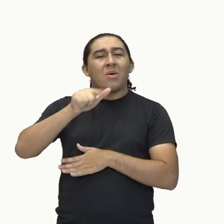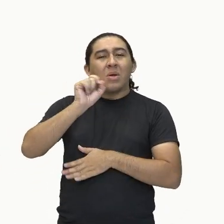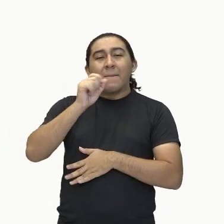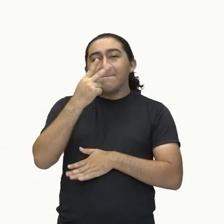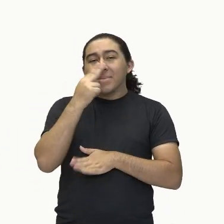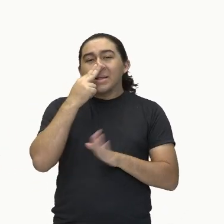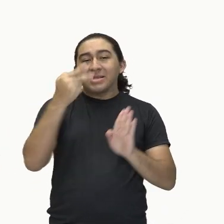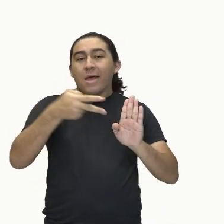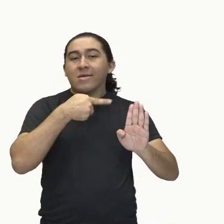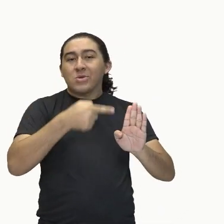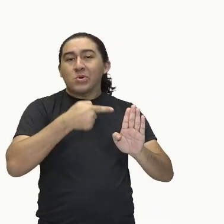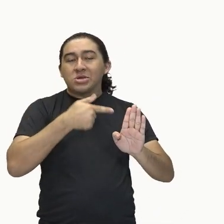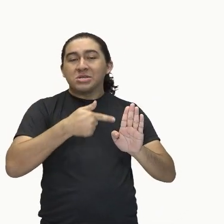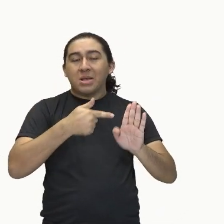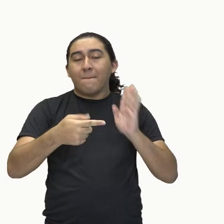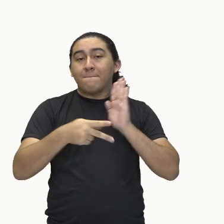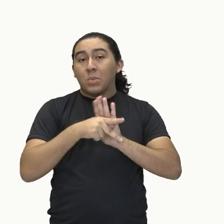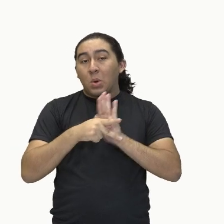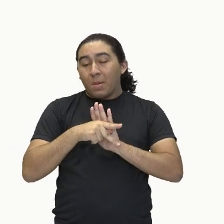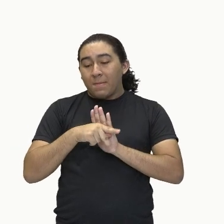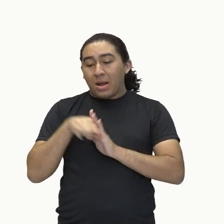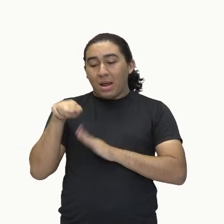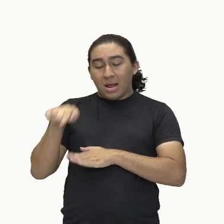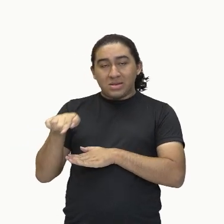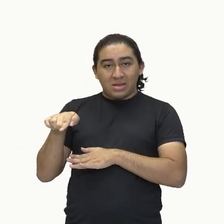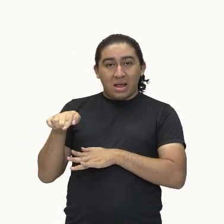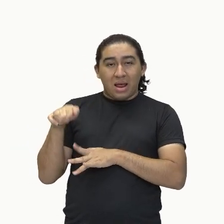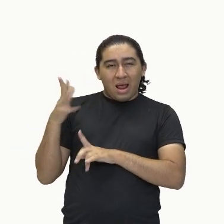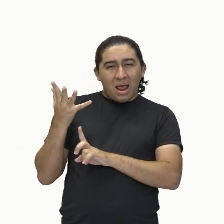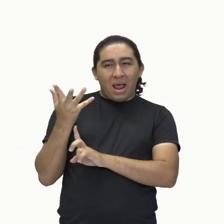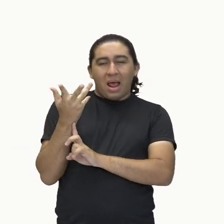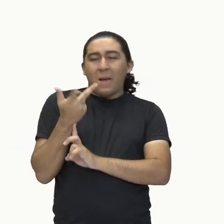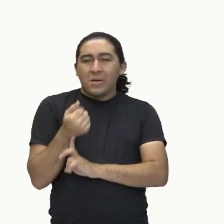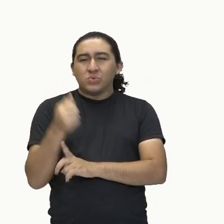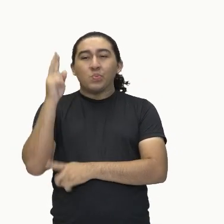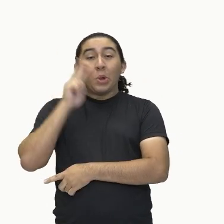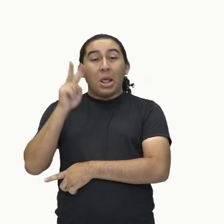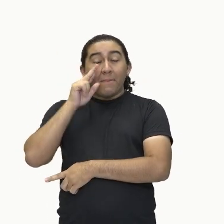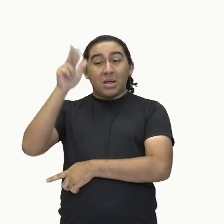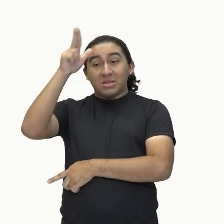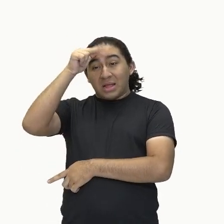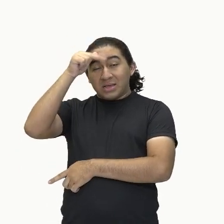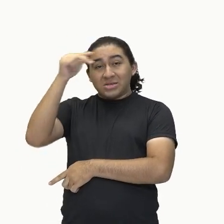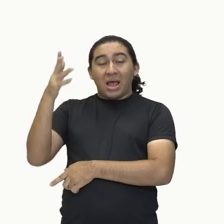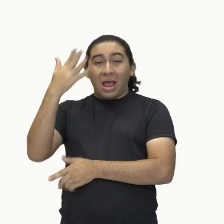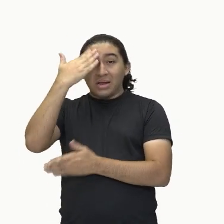ironiza essa produção artística. Lembrando que os dadaístas